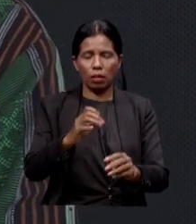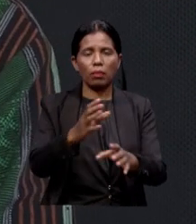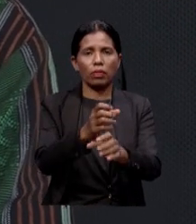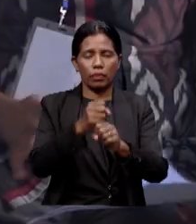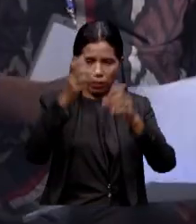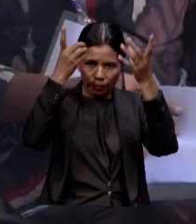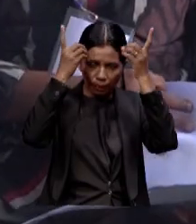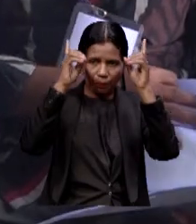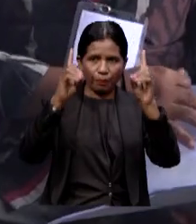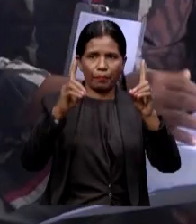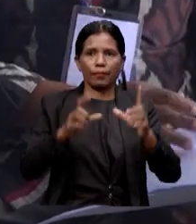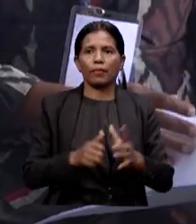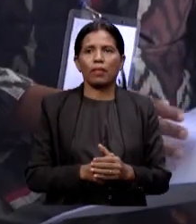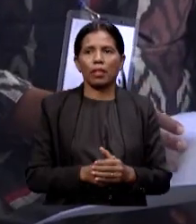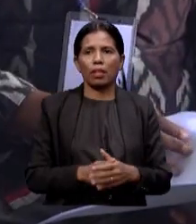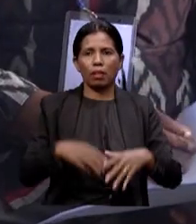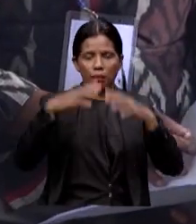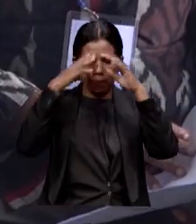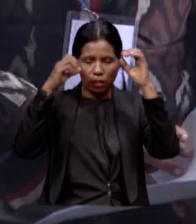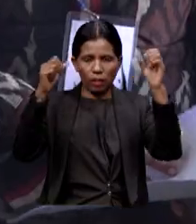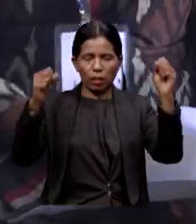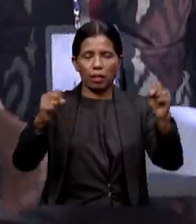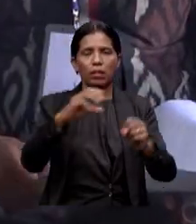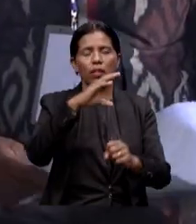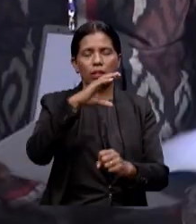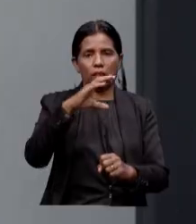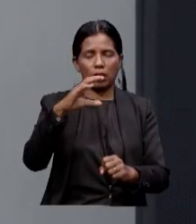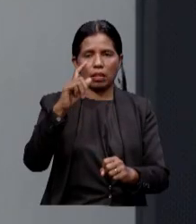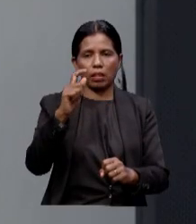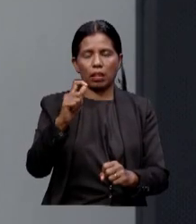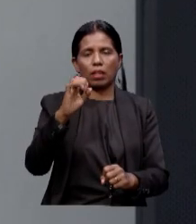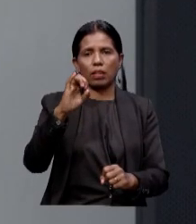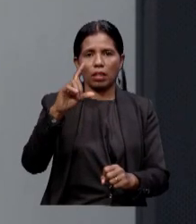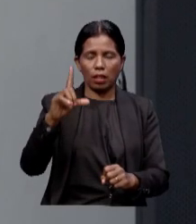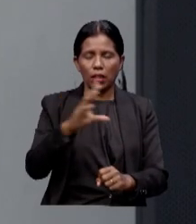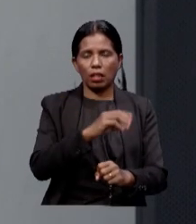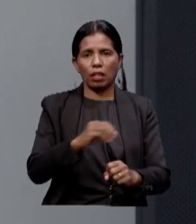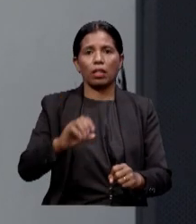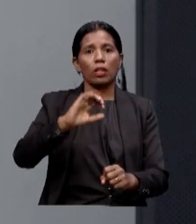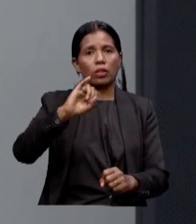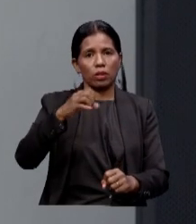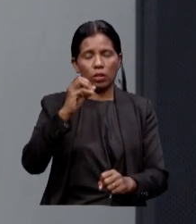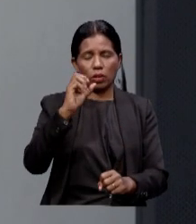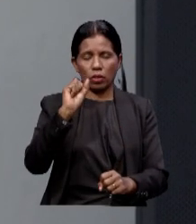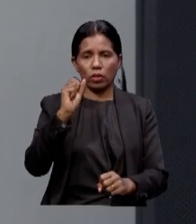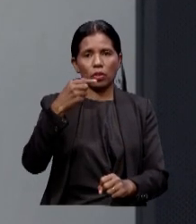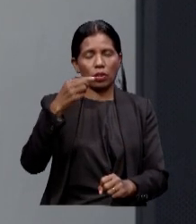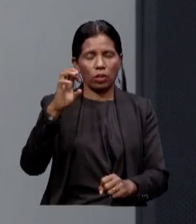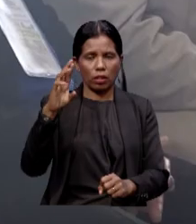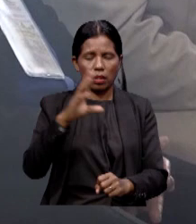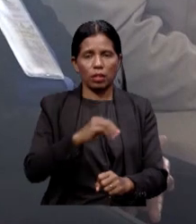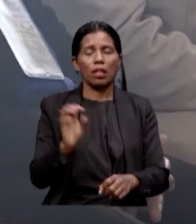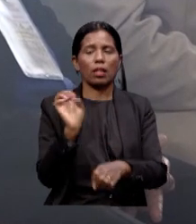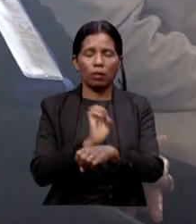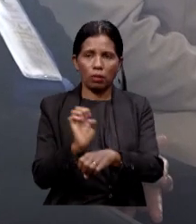zau. Nunemos presidente Câmara Comércio e Indústria Timor-Leste, Jorge Manuel de Araújo Serrano Hateten, economia